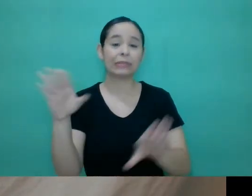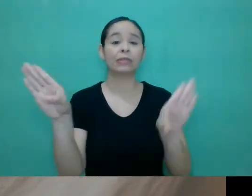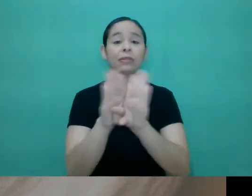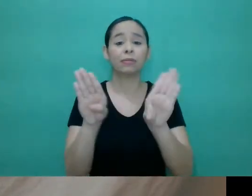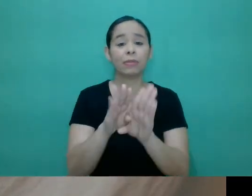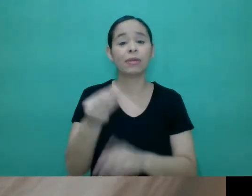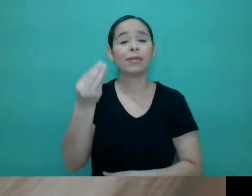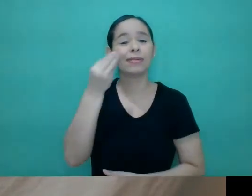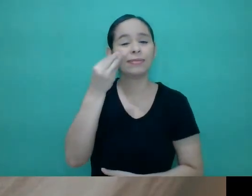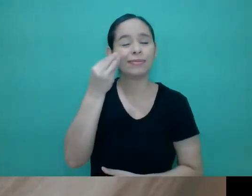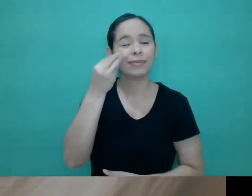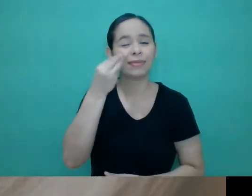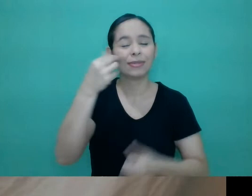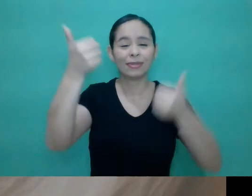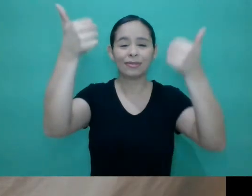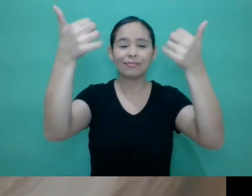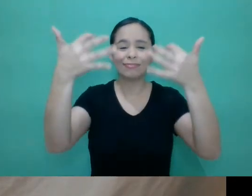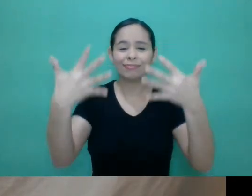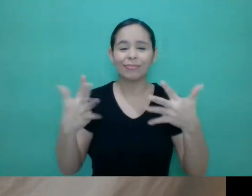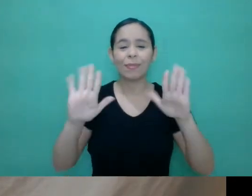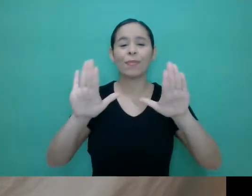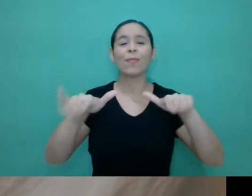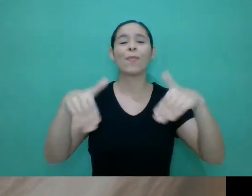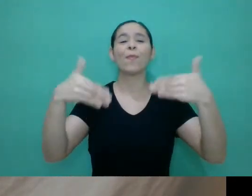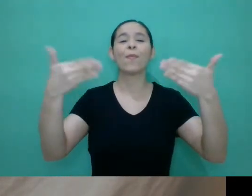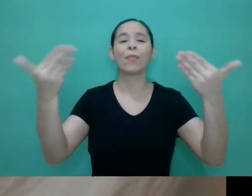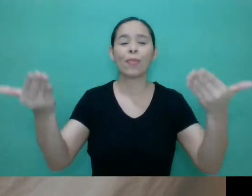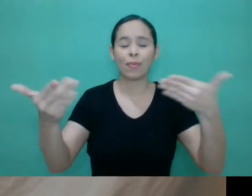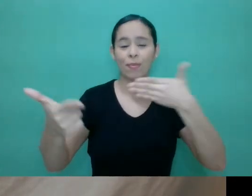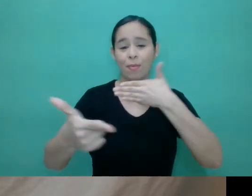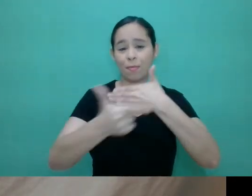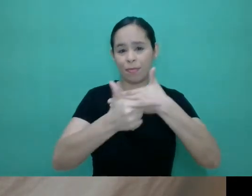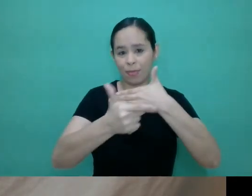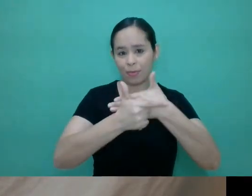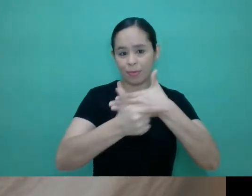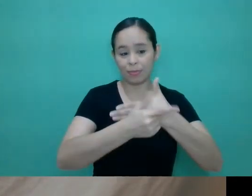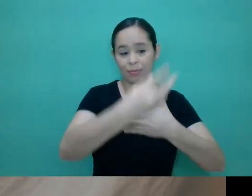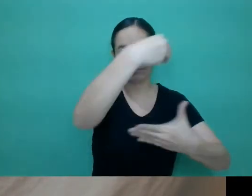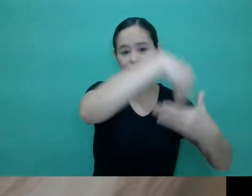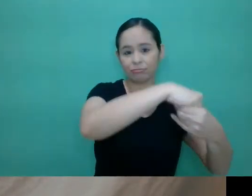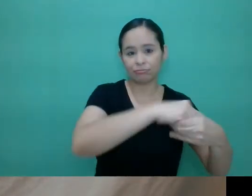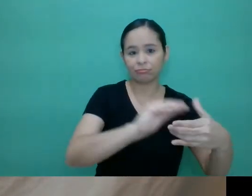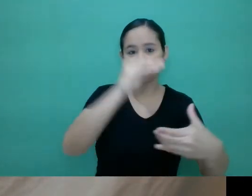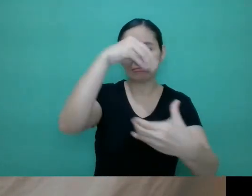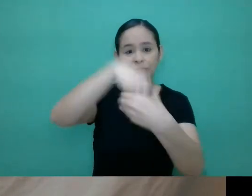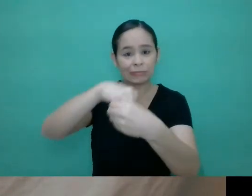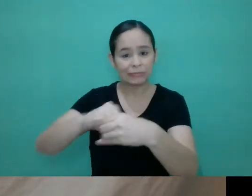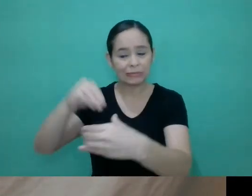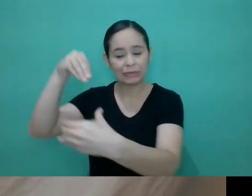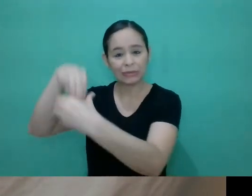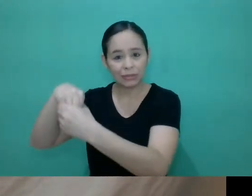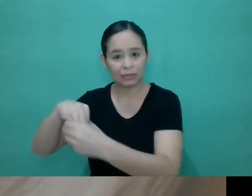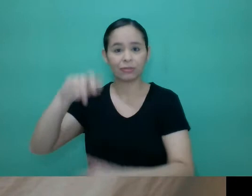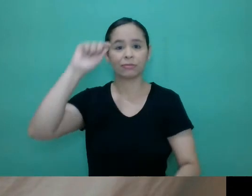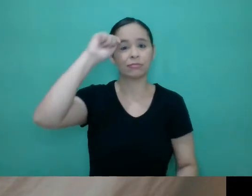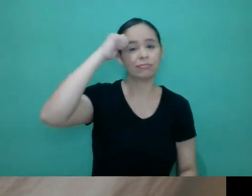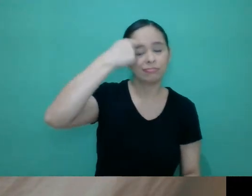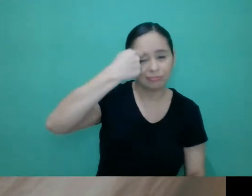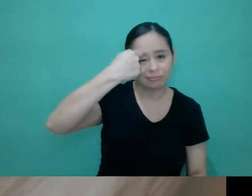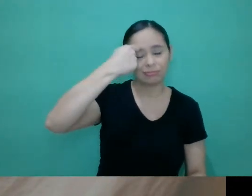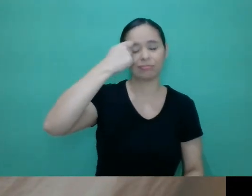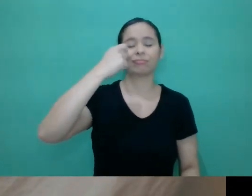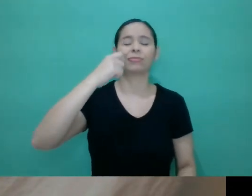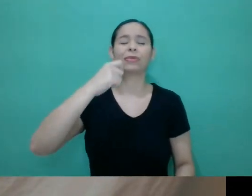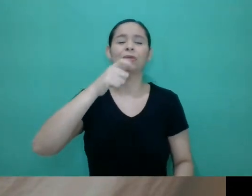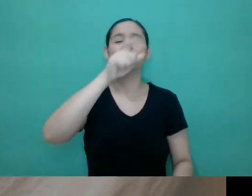pretende esclarecer quais seriam os papéis atribuídos desde a abolição da escravatura a essa questão do